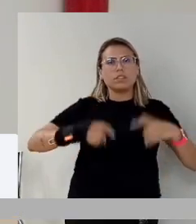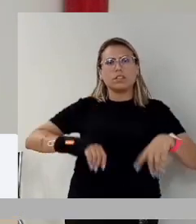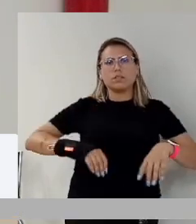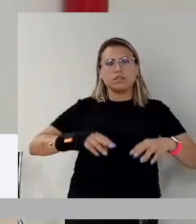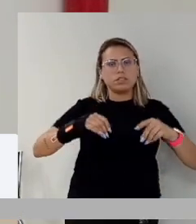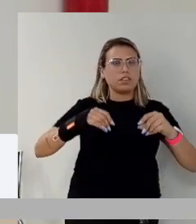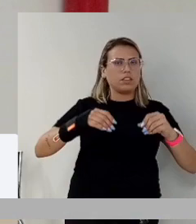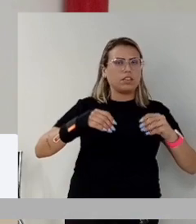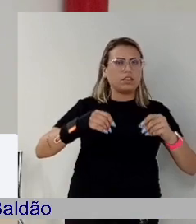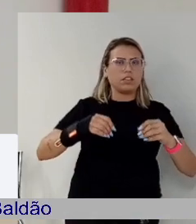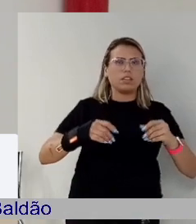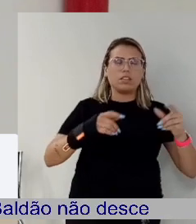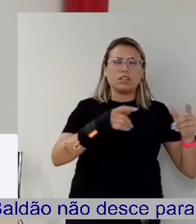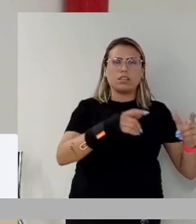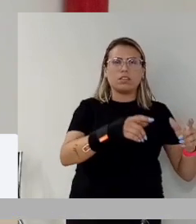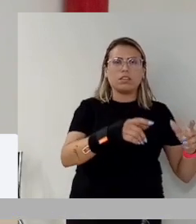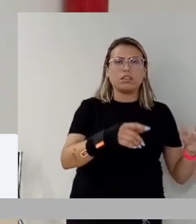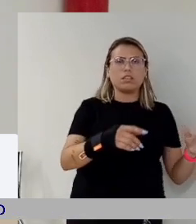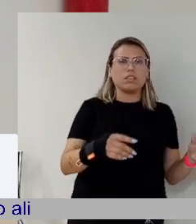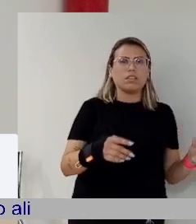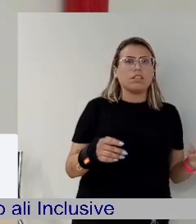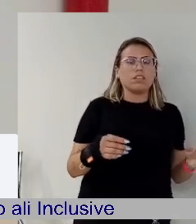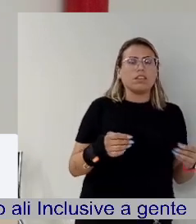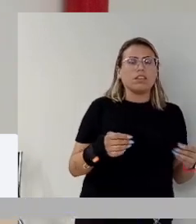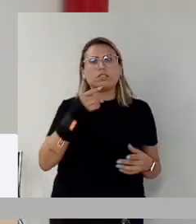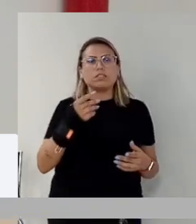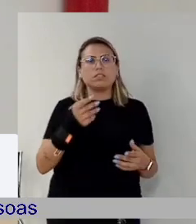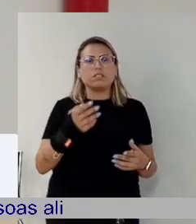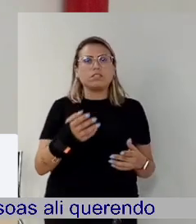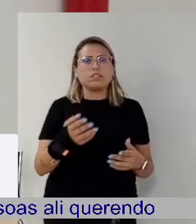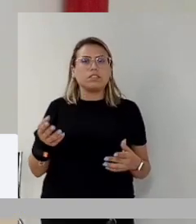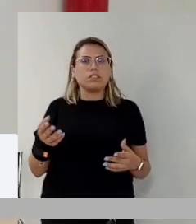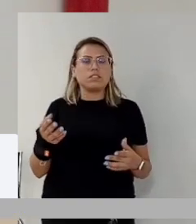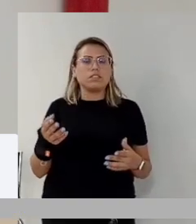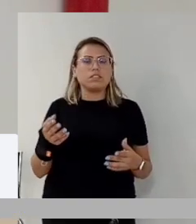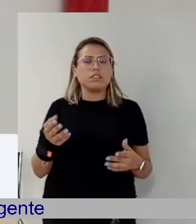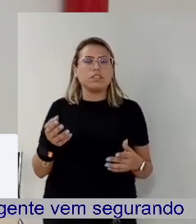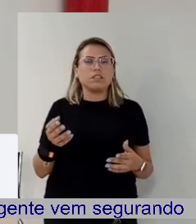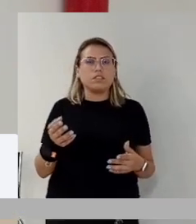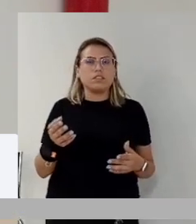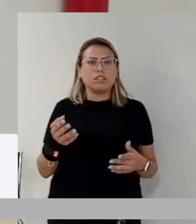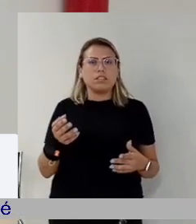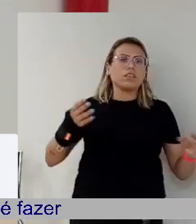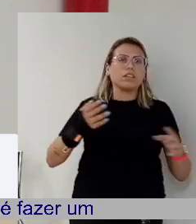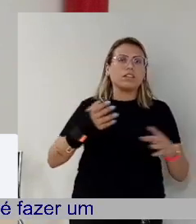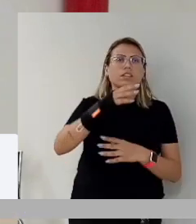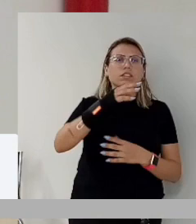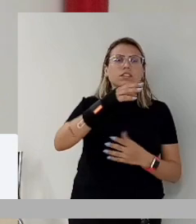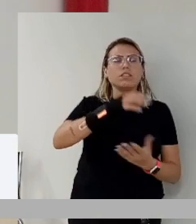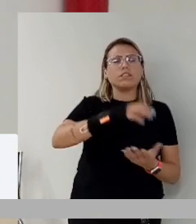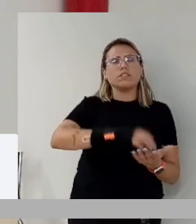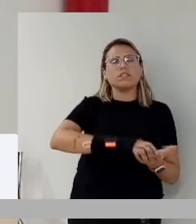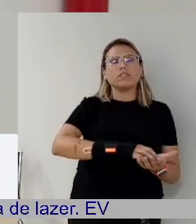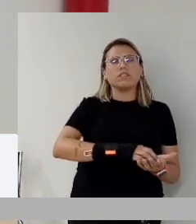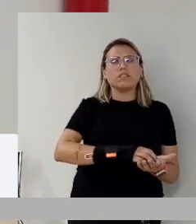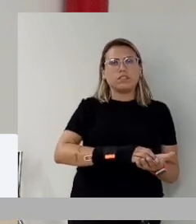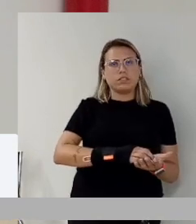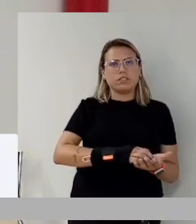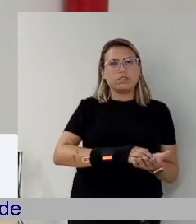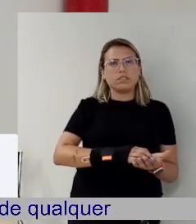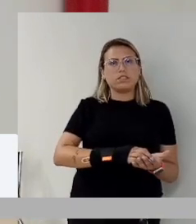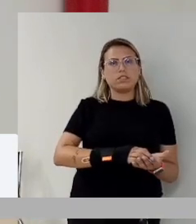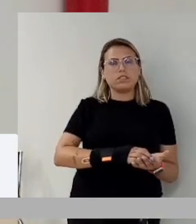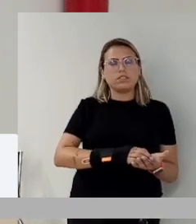ali ali você proporciona uma área de lazer evita que as pessoas invad aquilo ali e de qualquer forma você vai tá dando